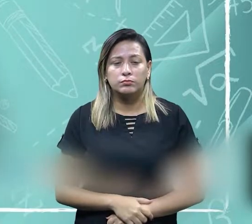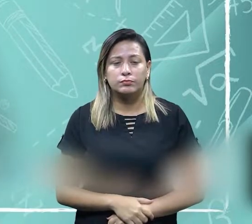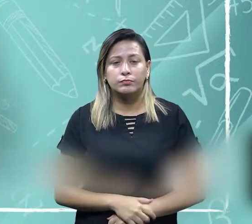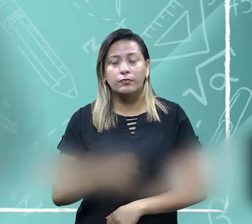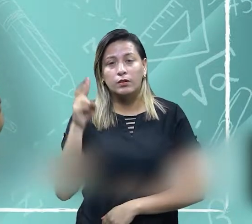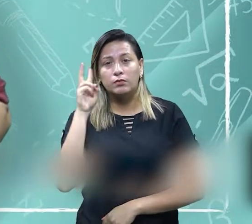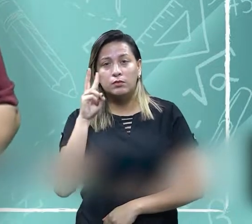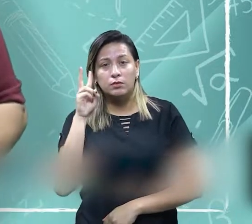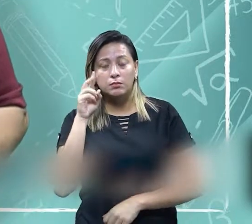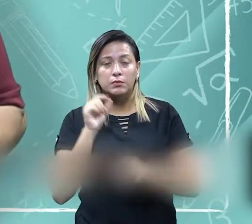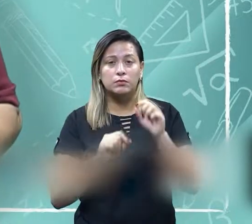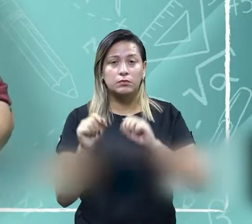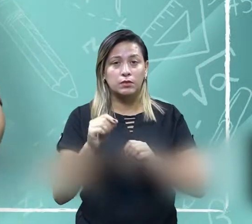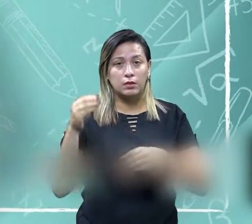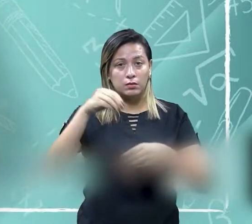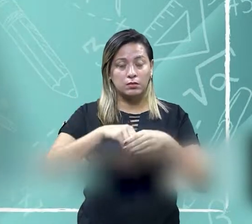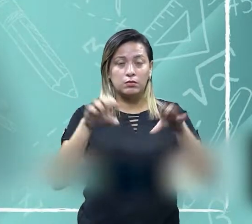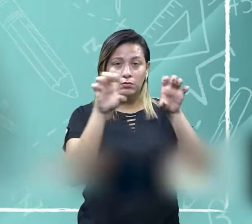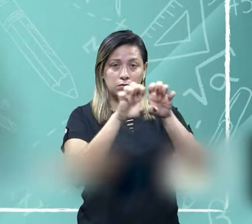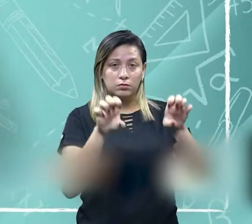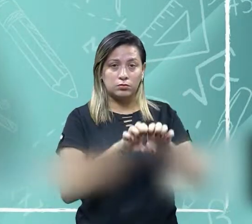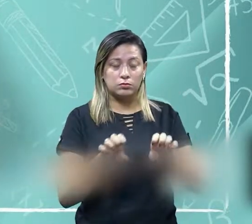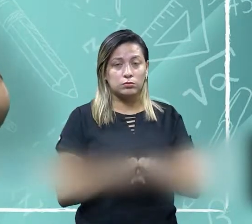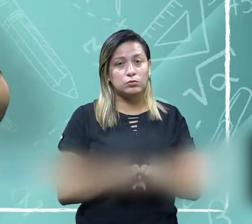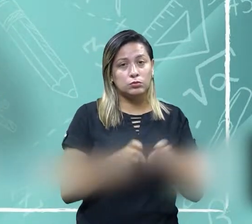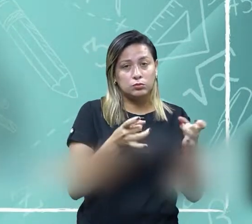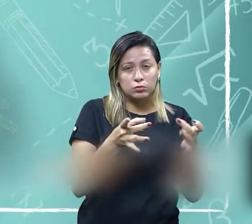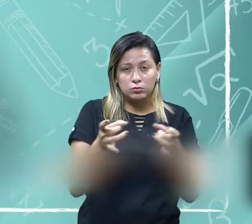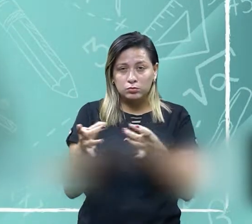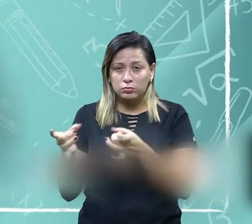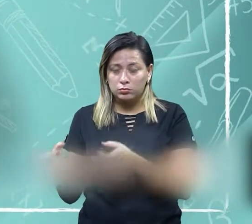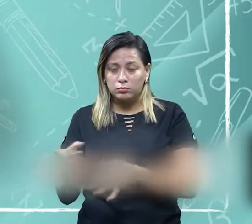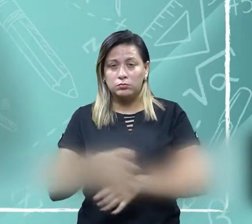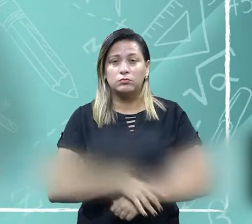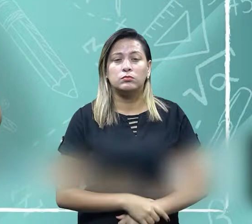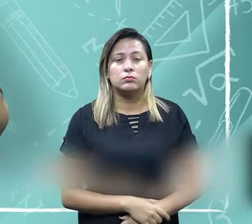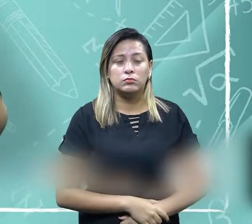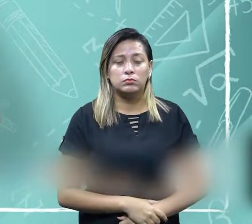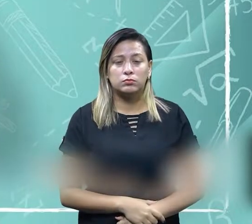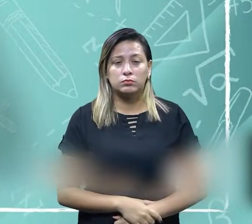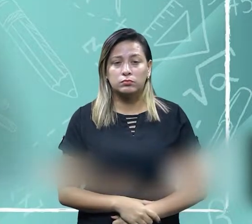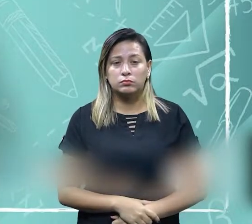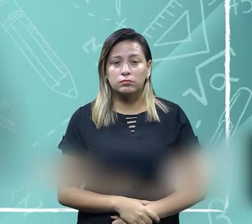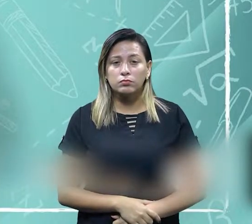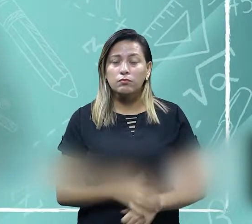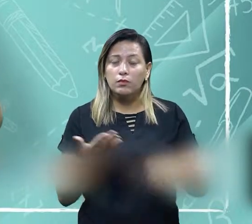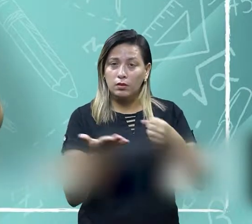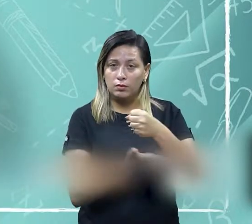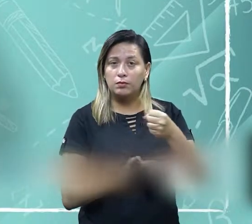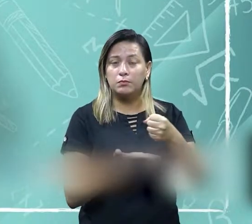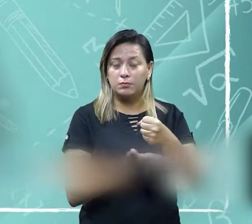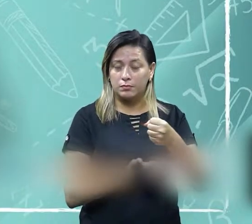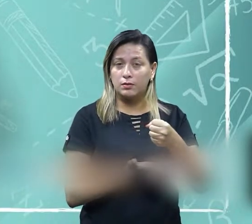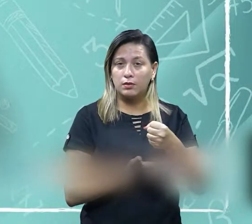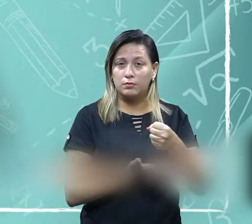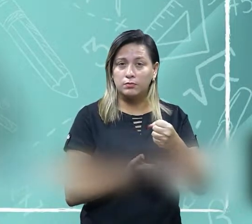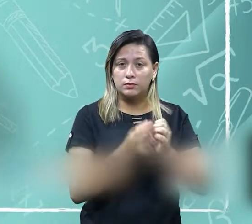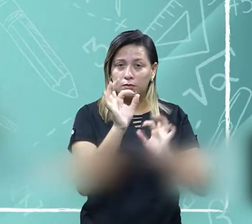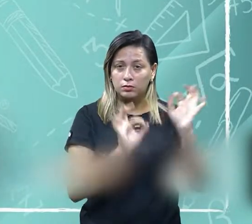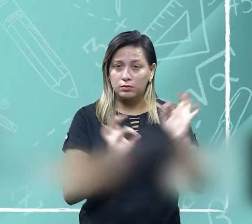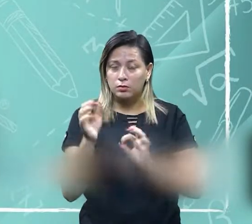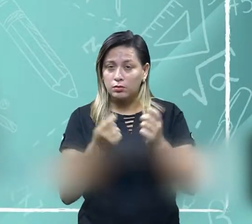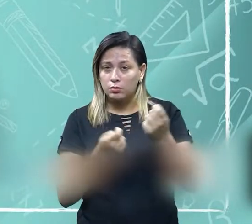da estrutura comercial é regida e é organizada e é controlada pelos